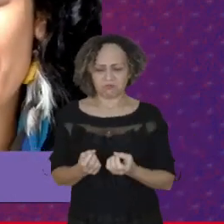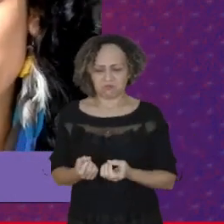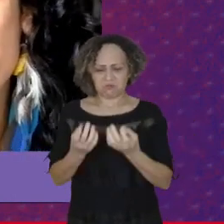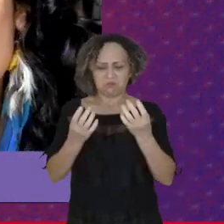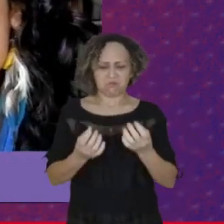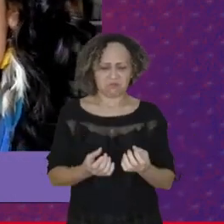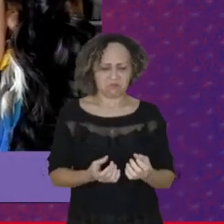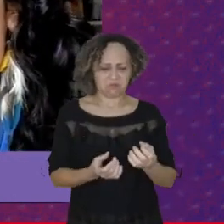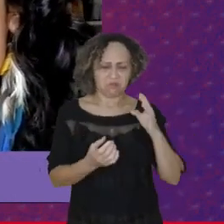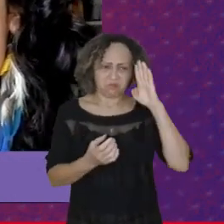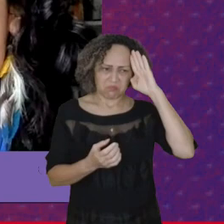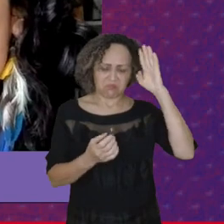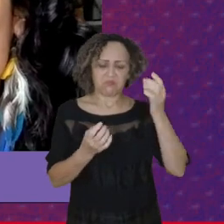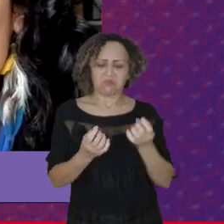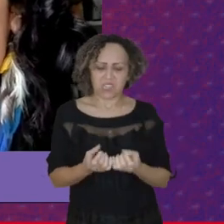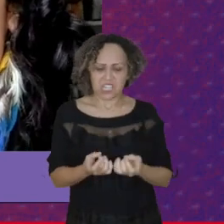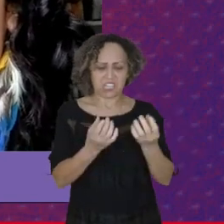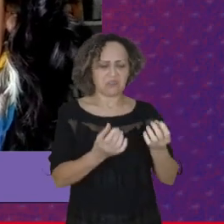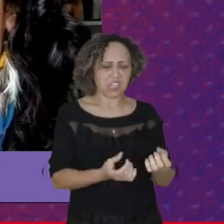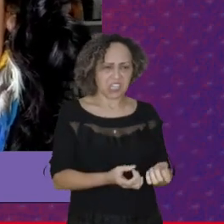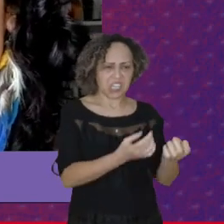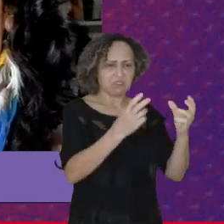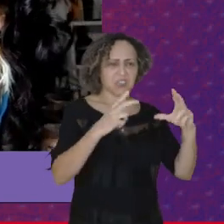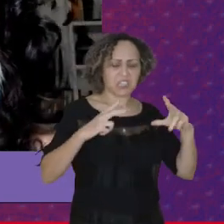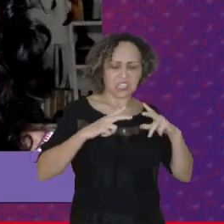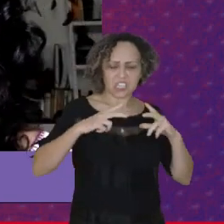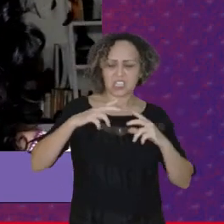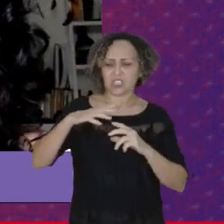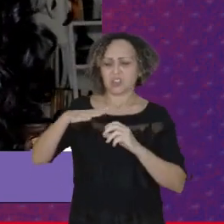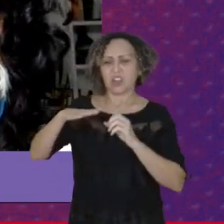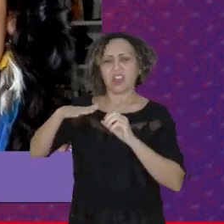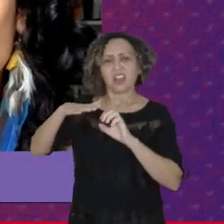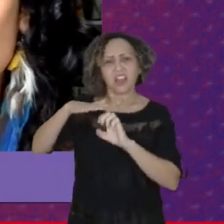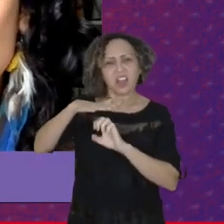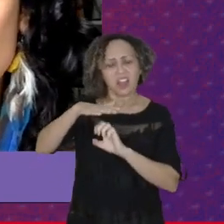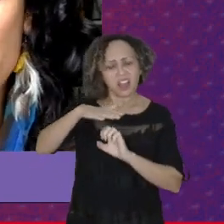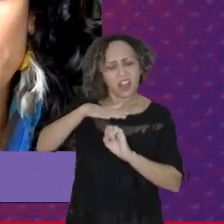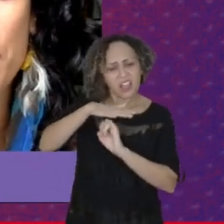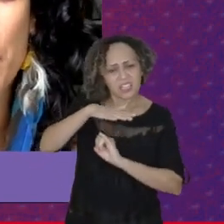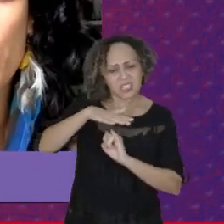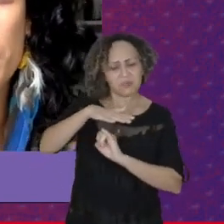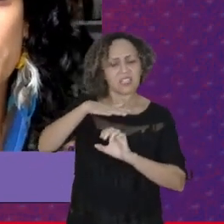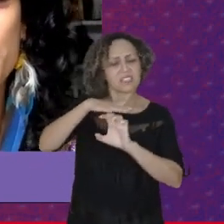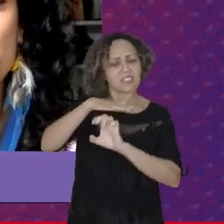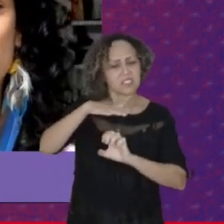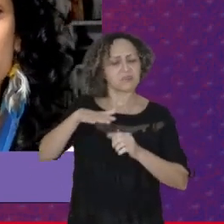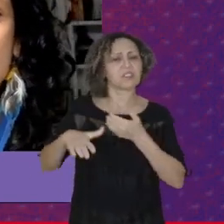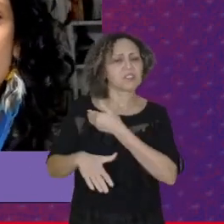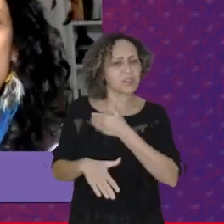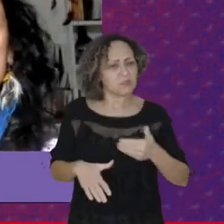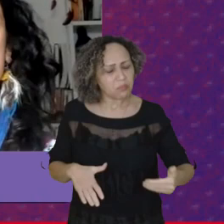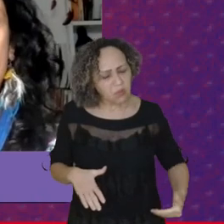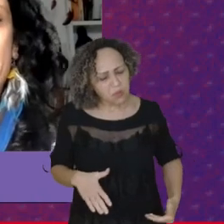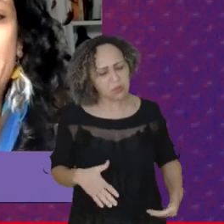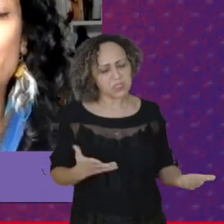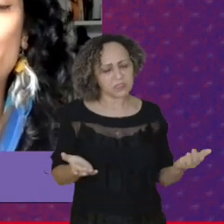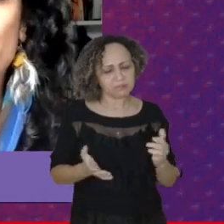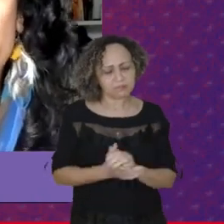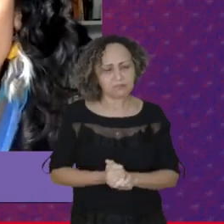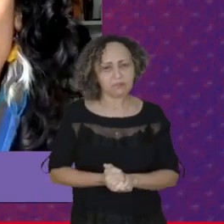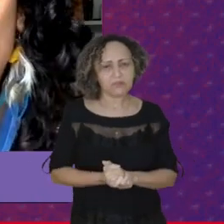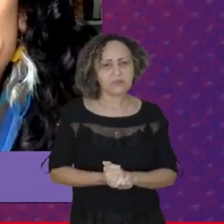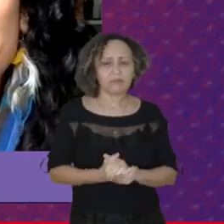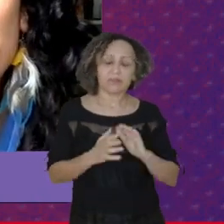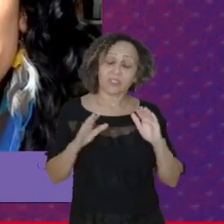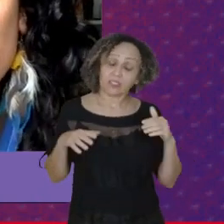de pilhagem isso, inclusive, né, um roubo do que é de todos nós, de todas e todos nós, para algumas pessoas. E aí